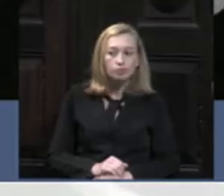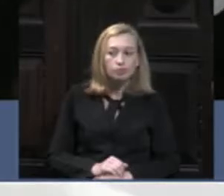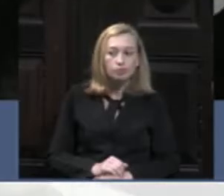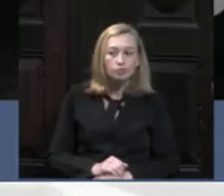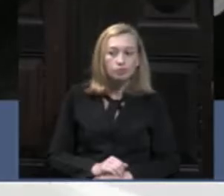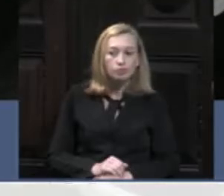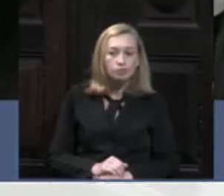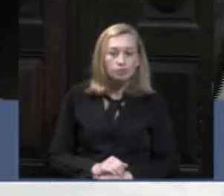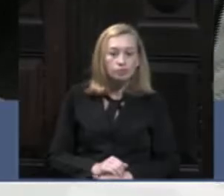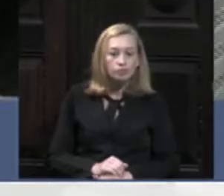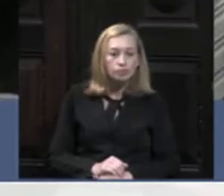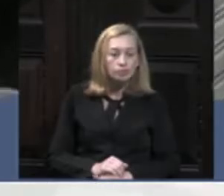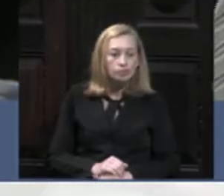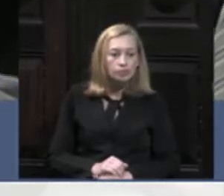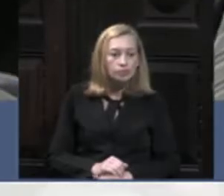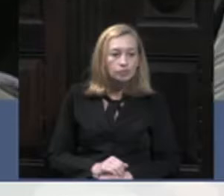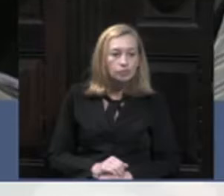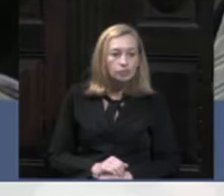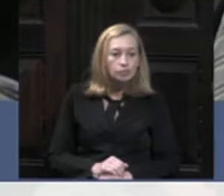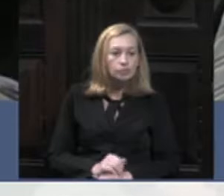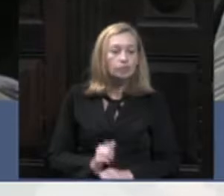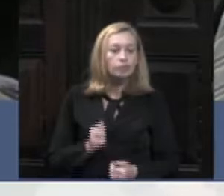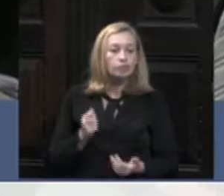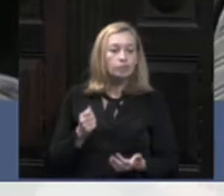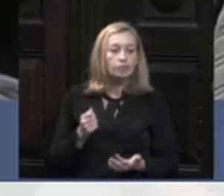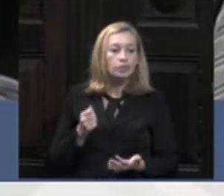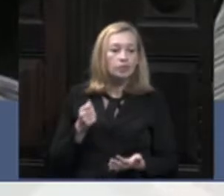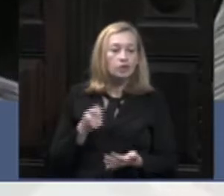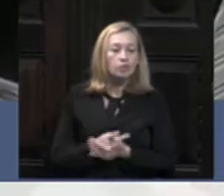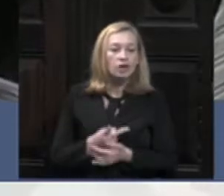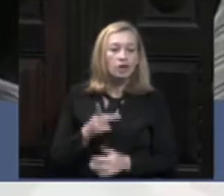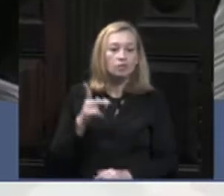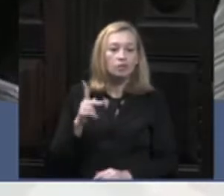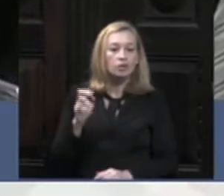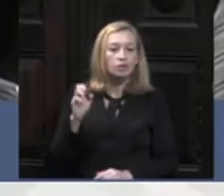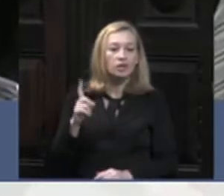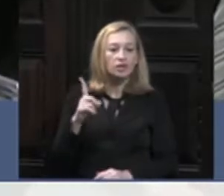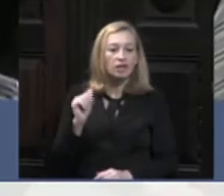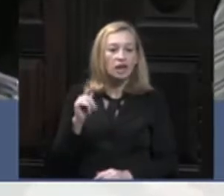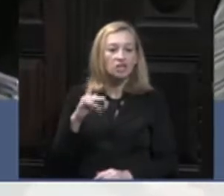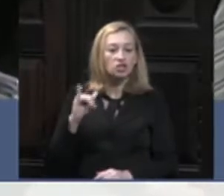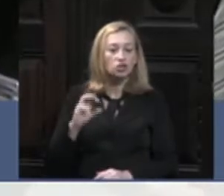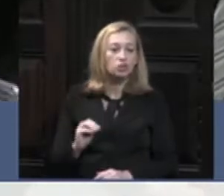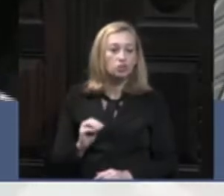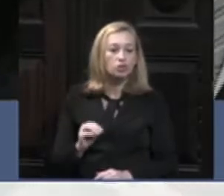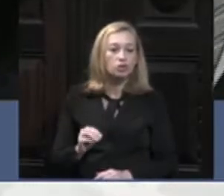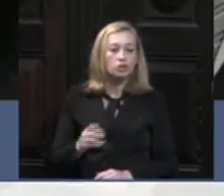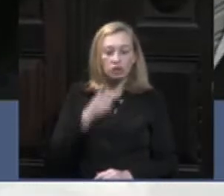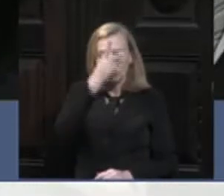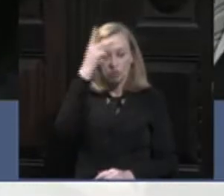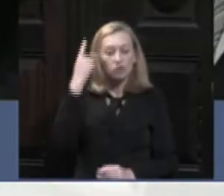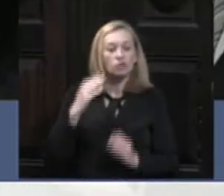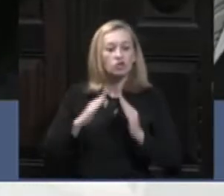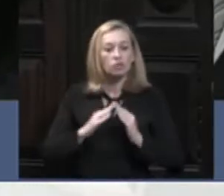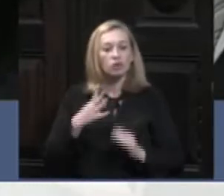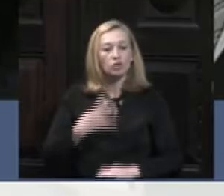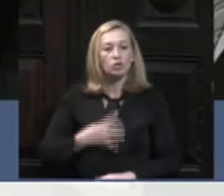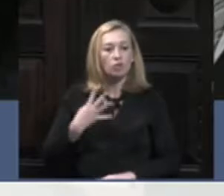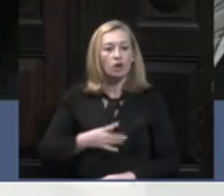concede isenção de pagamento de pedágio aos moradores do 4º